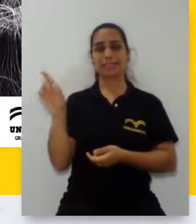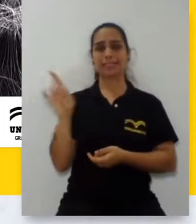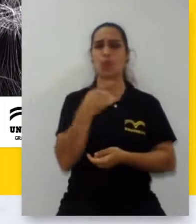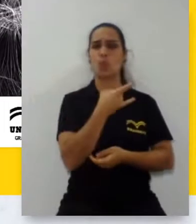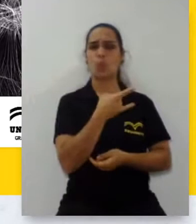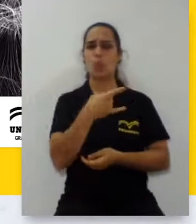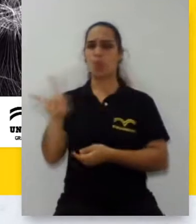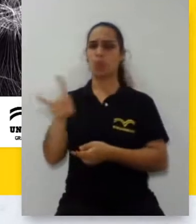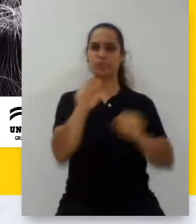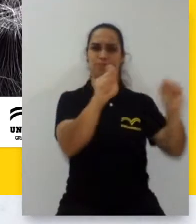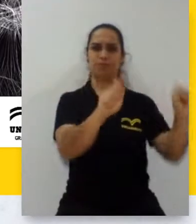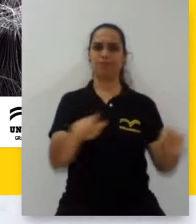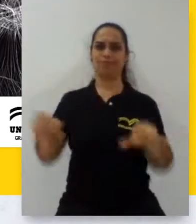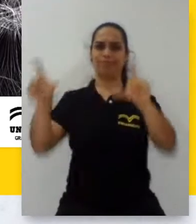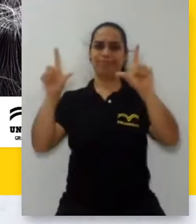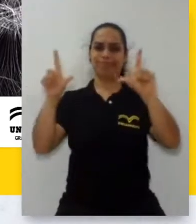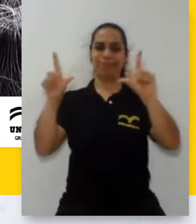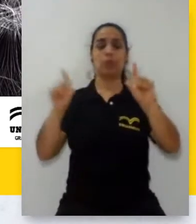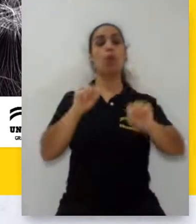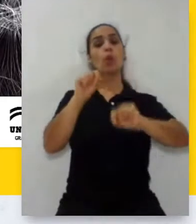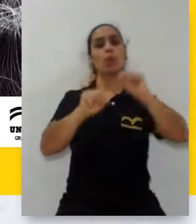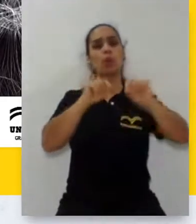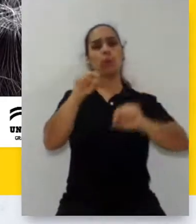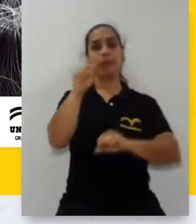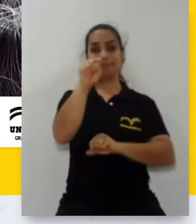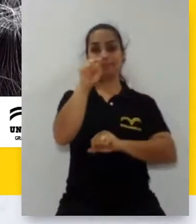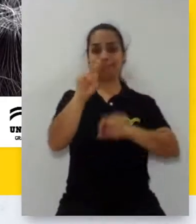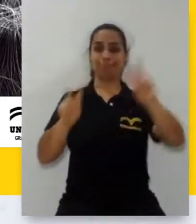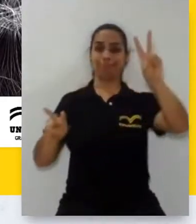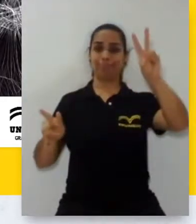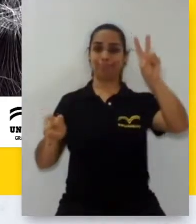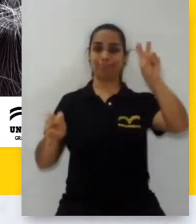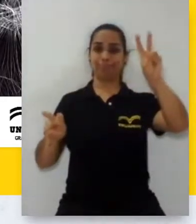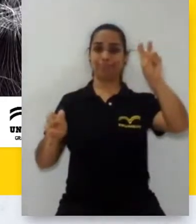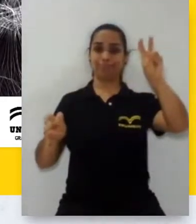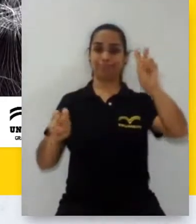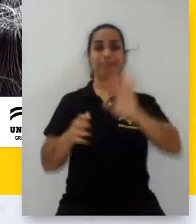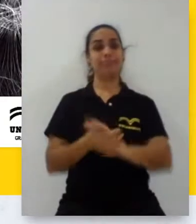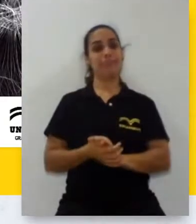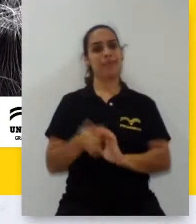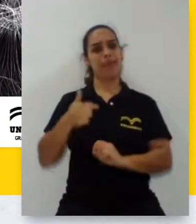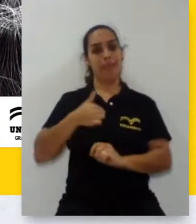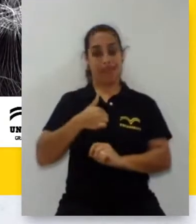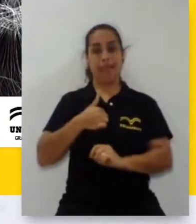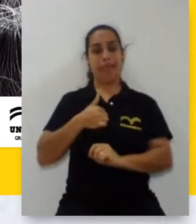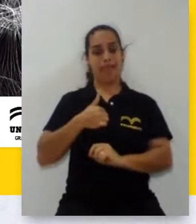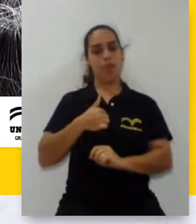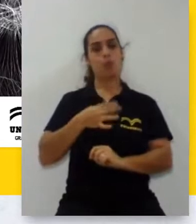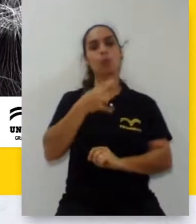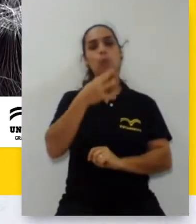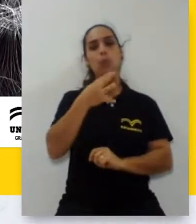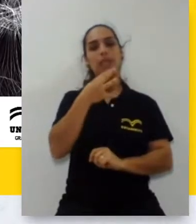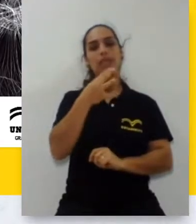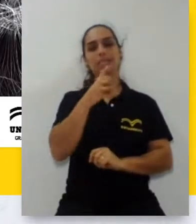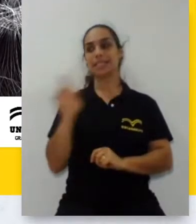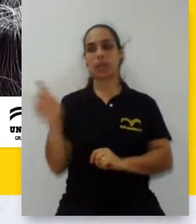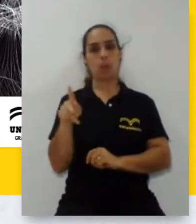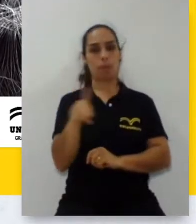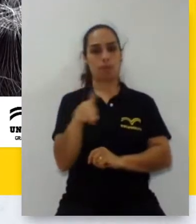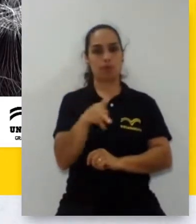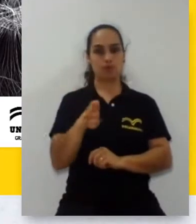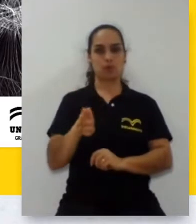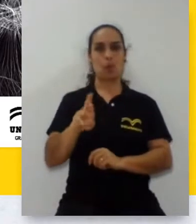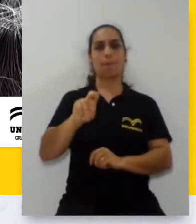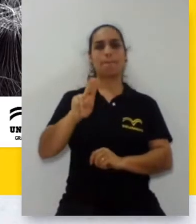queria deixar essa mensagem aqui para vocês. Eu tive o prazer de conhecer esse professor, o professor Bruno Grassi, ele é um fisiologista muito conhecido a